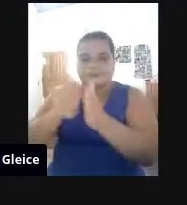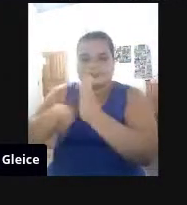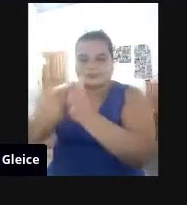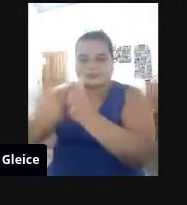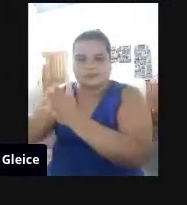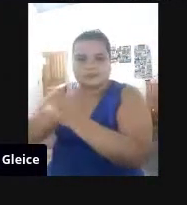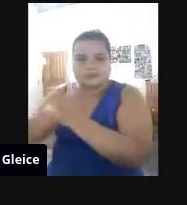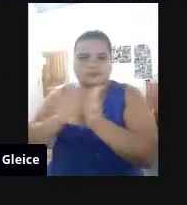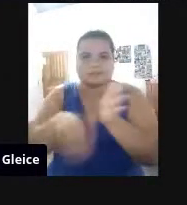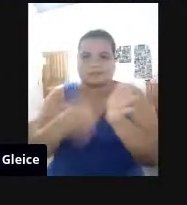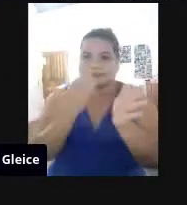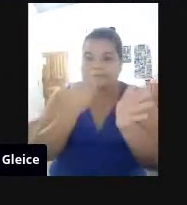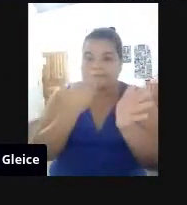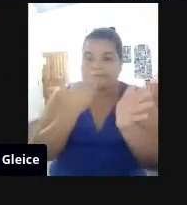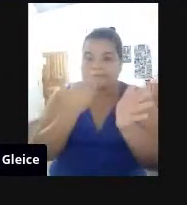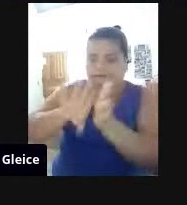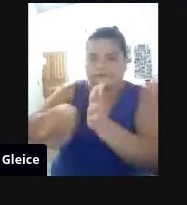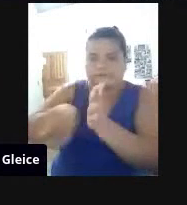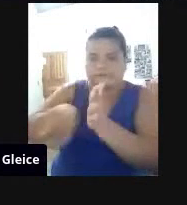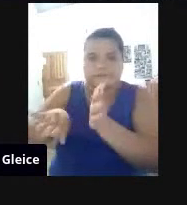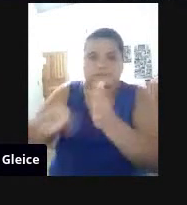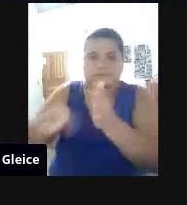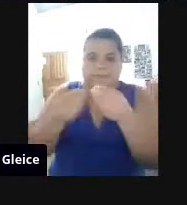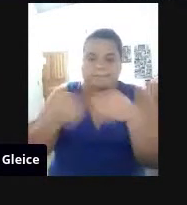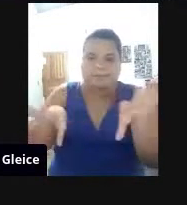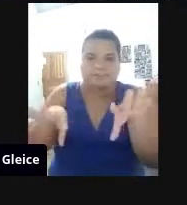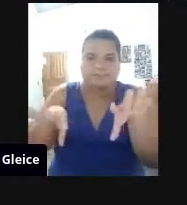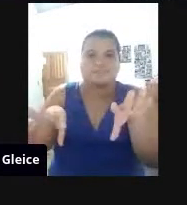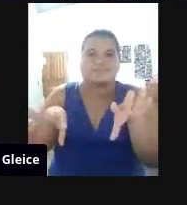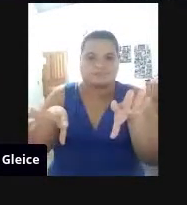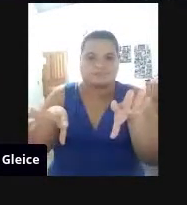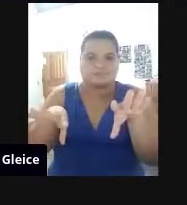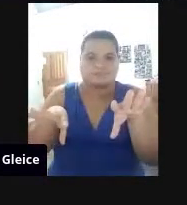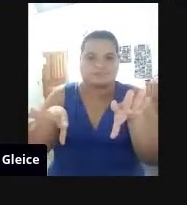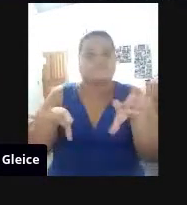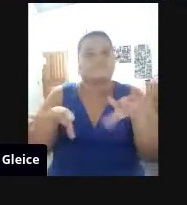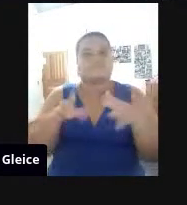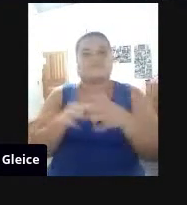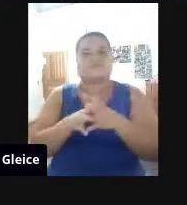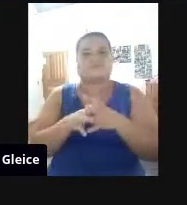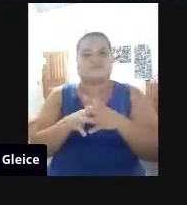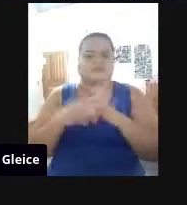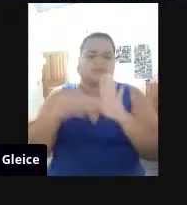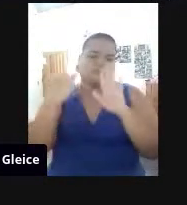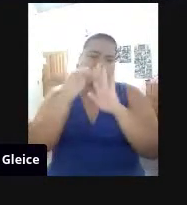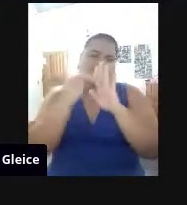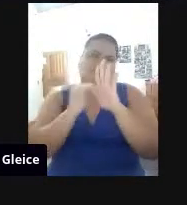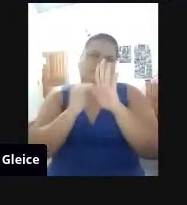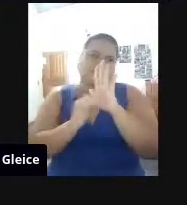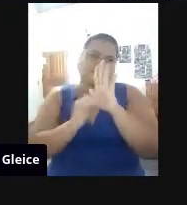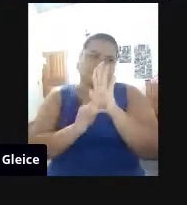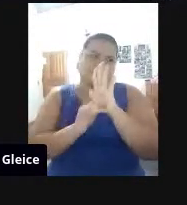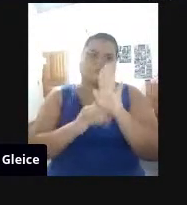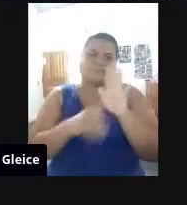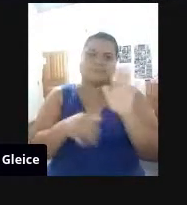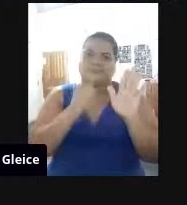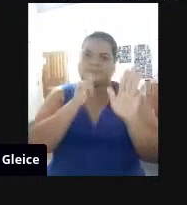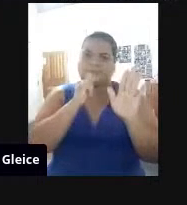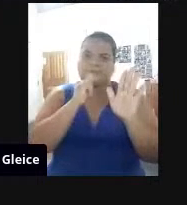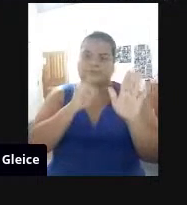causar prejuízos, sintomas para esse indivíduo. E aí tem uma lista de alguns desses sintomas, né?